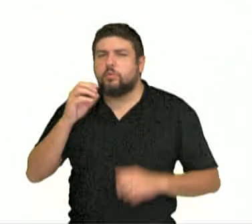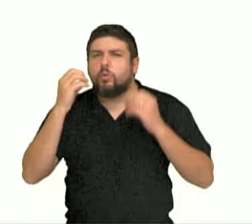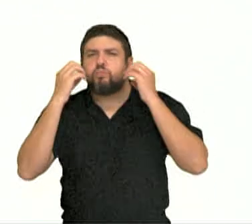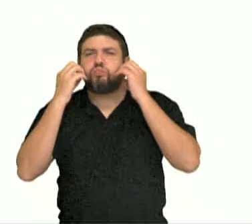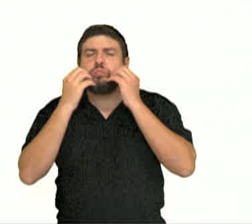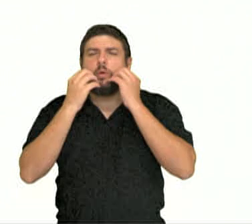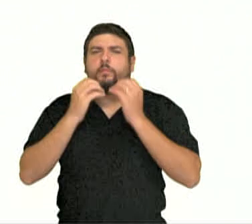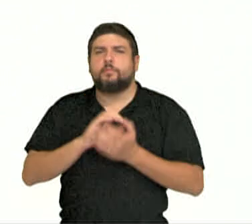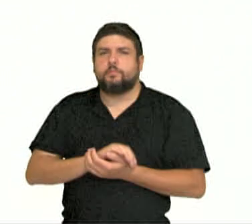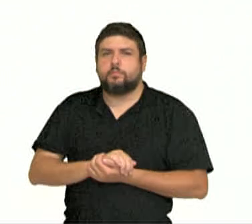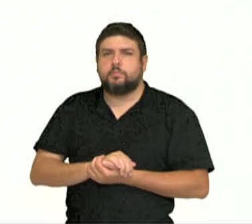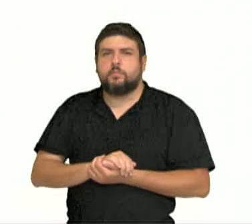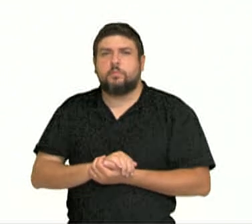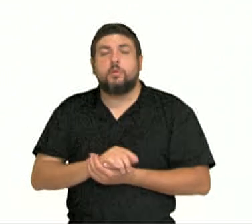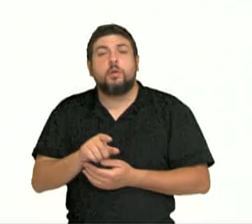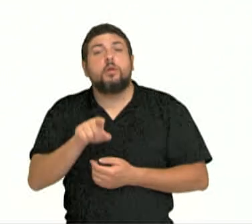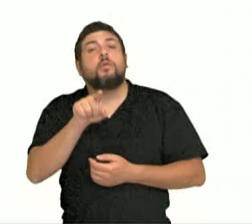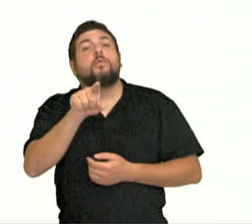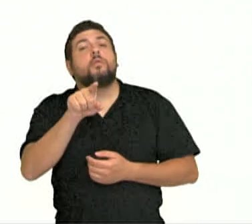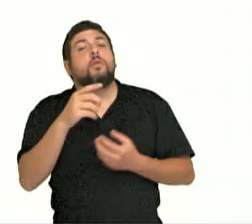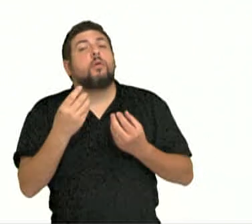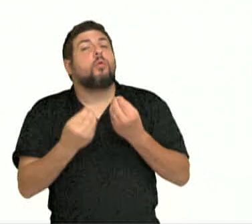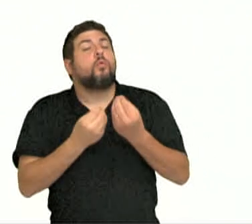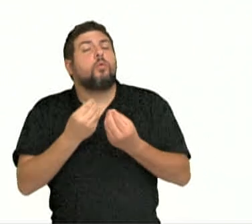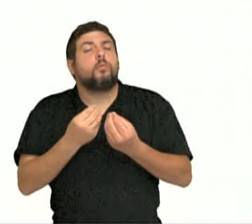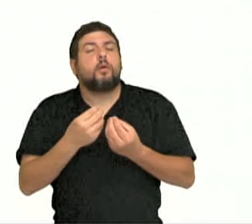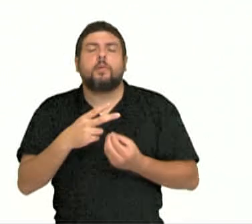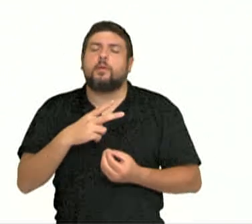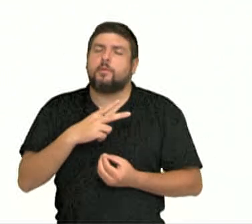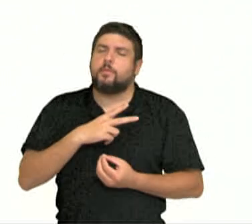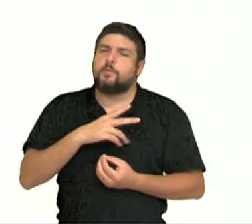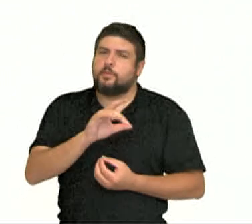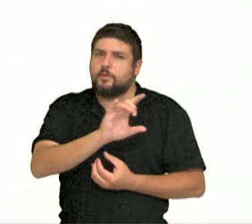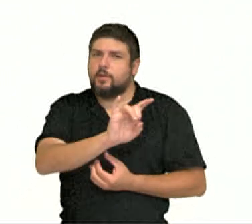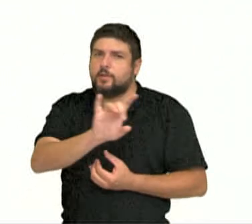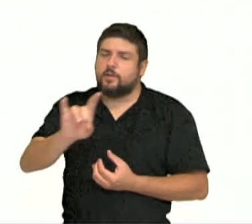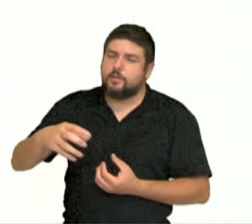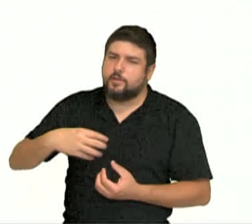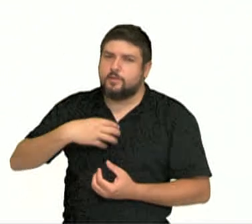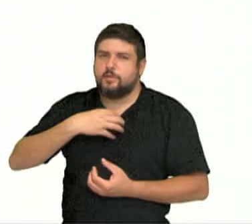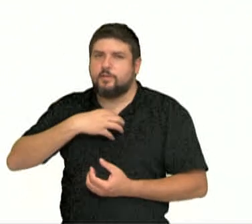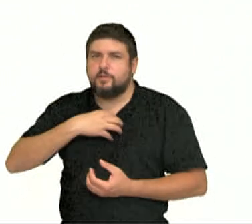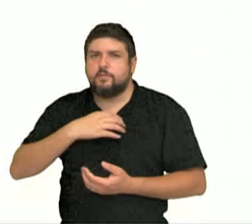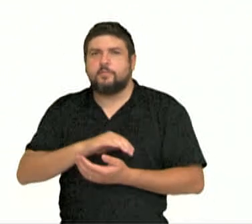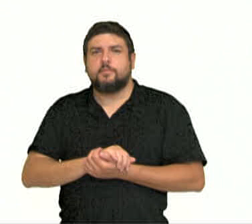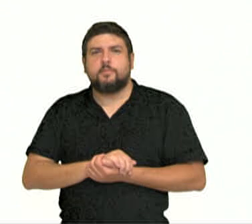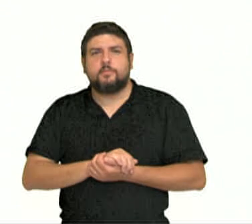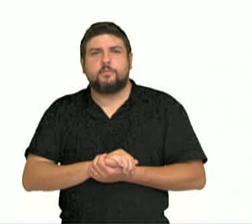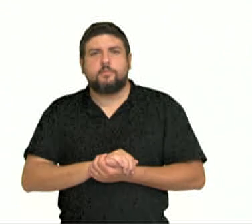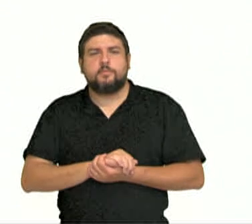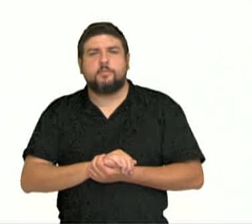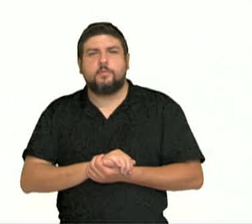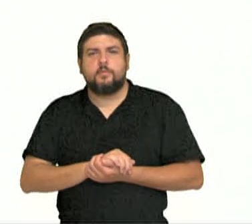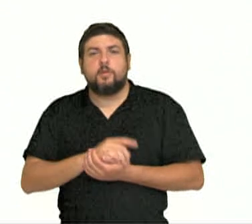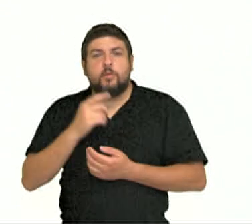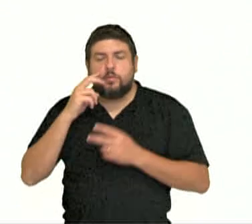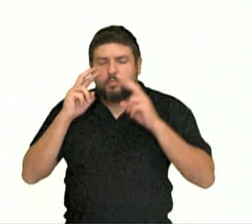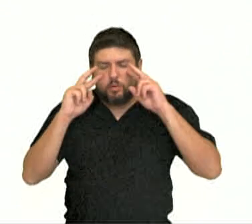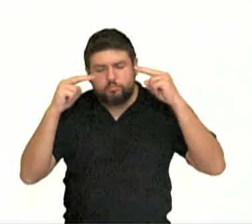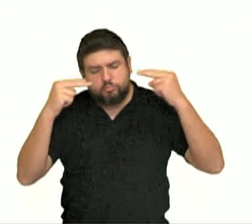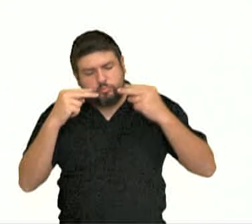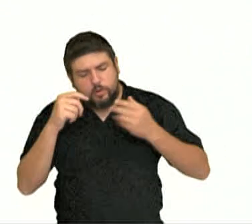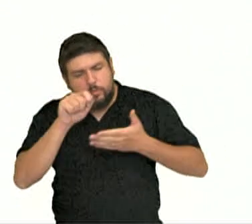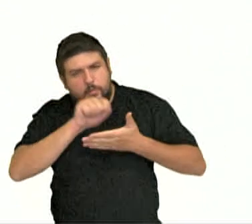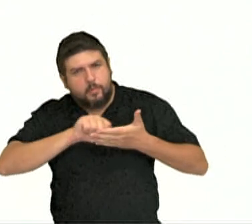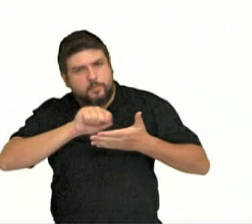E você, como você se descreveria? É uma resposta pessoal, né? Cada um vai se ver aí como se enxerga e vai se descrever,